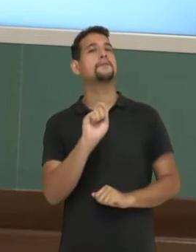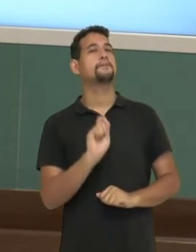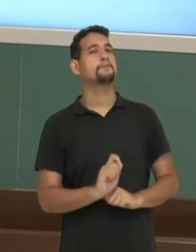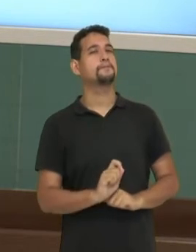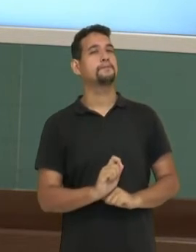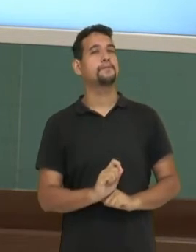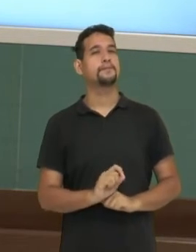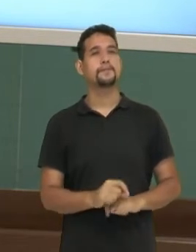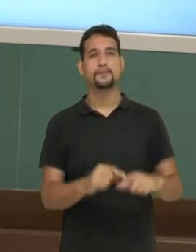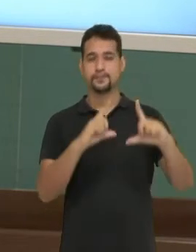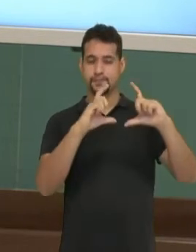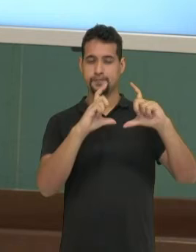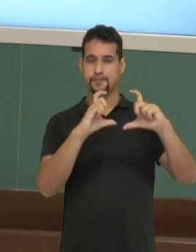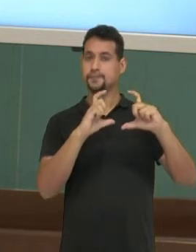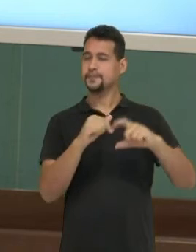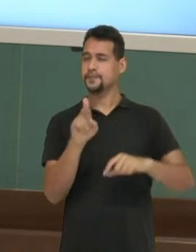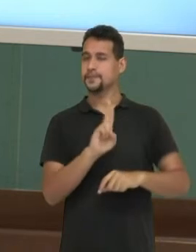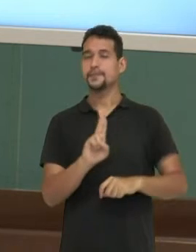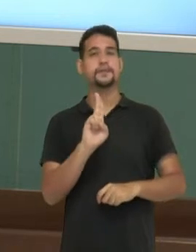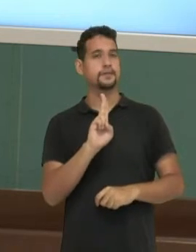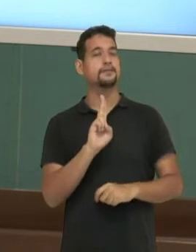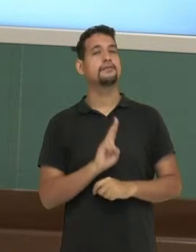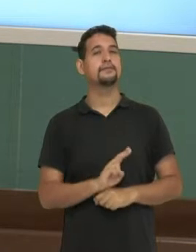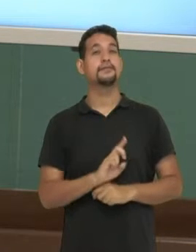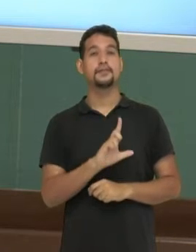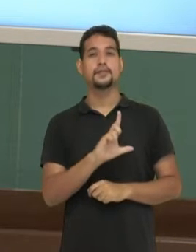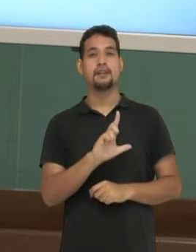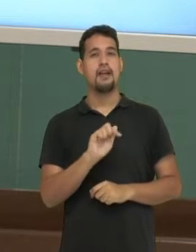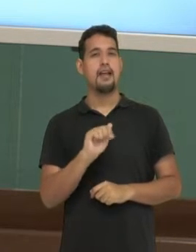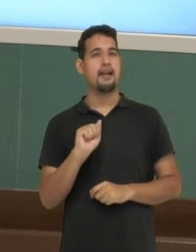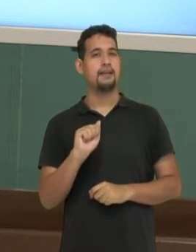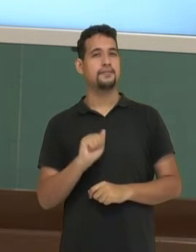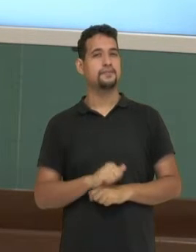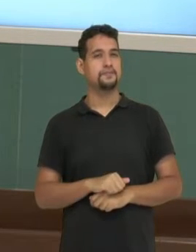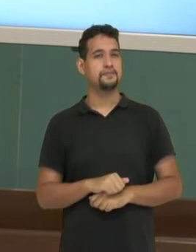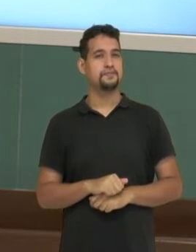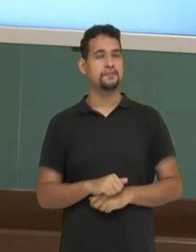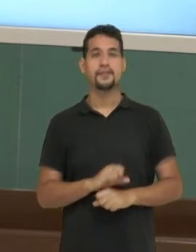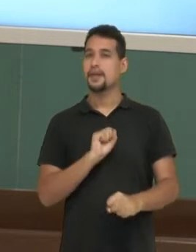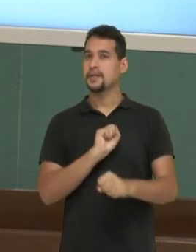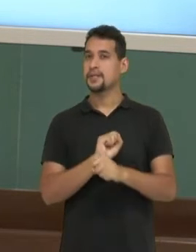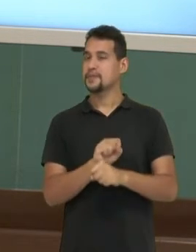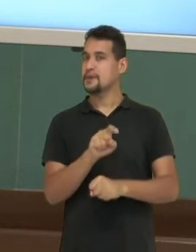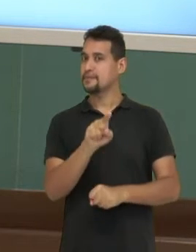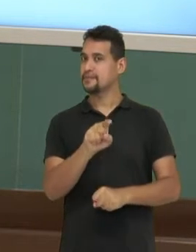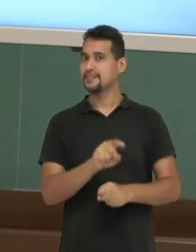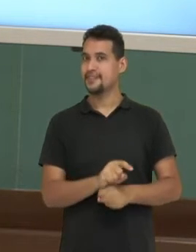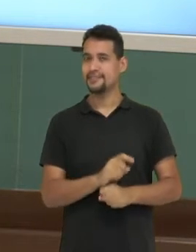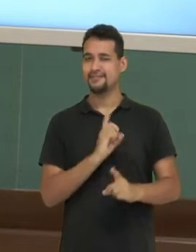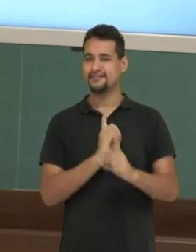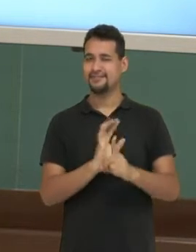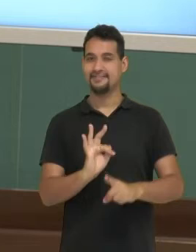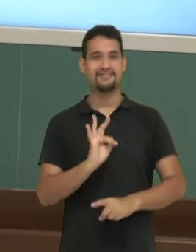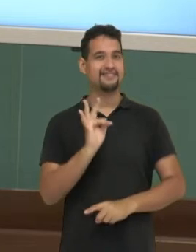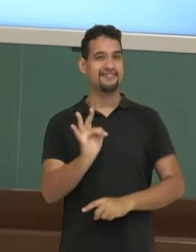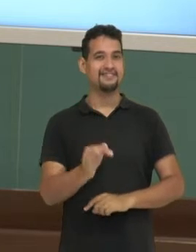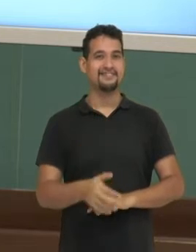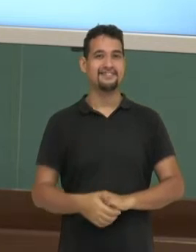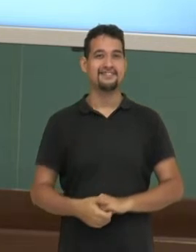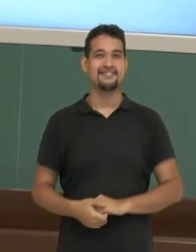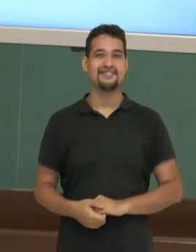essa expressão, essa locução. De acordo? Espero vocês até daqui a pouco.